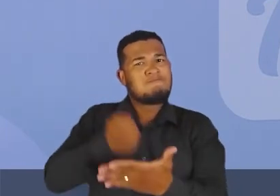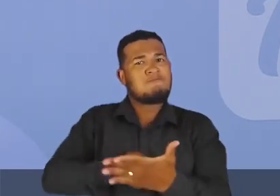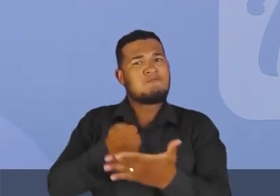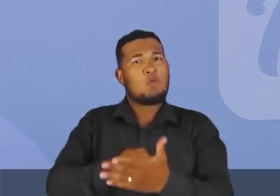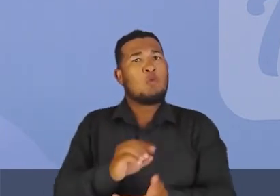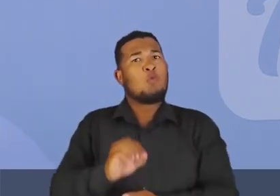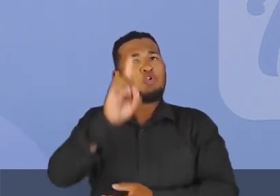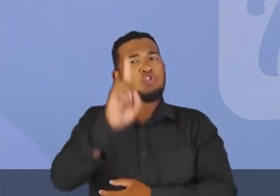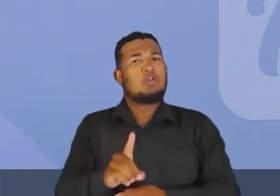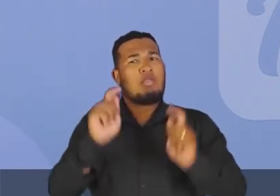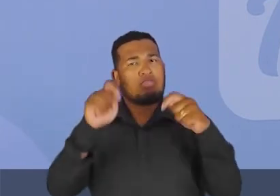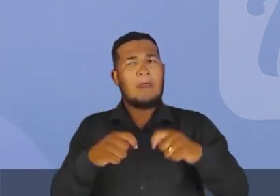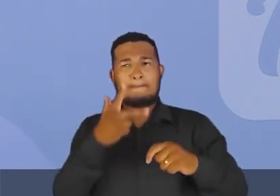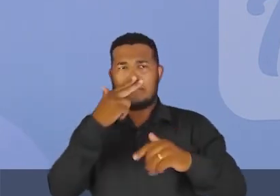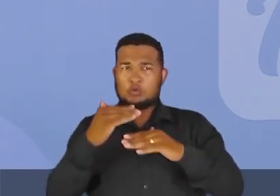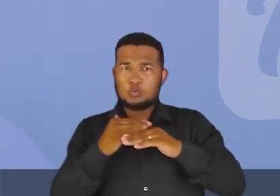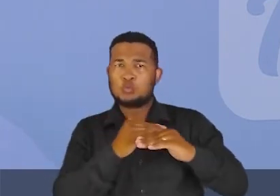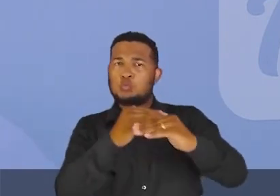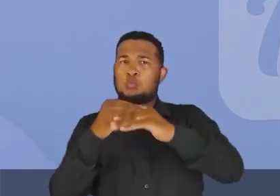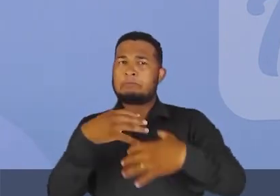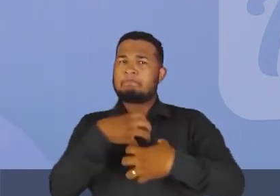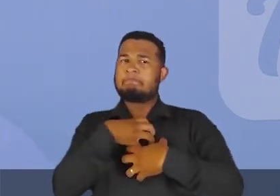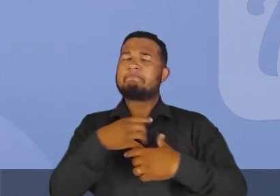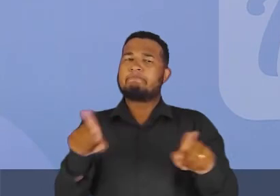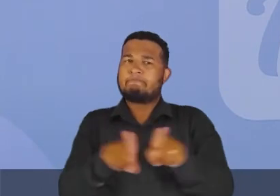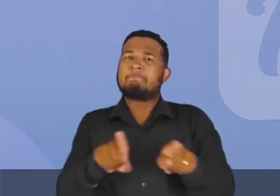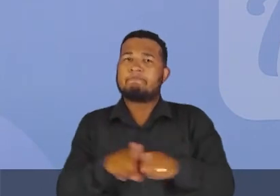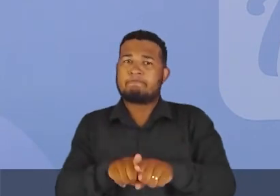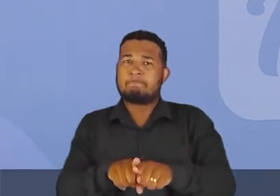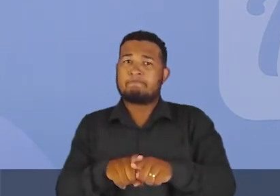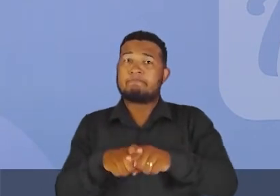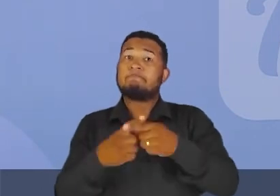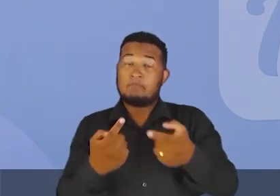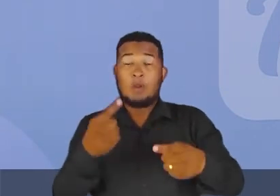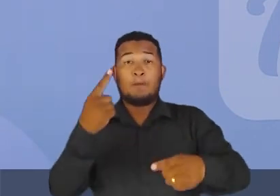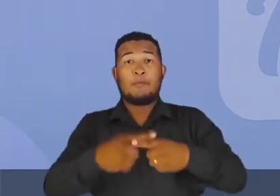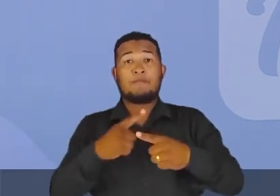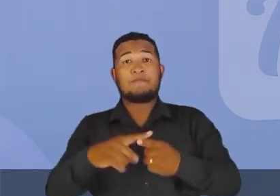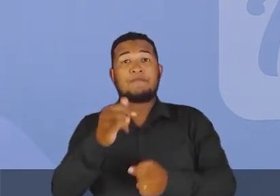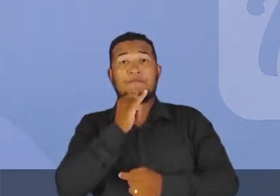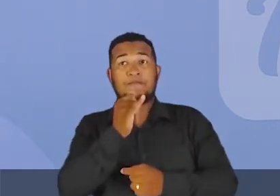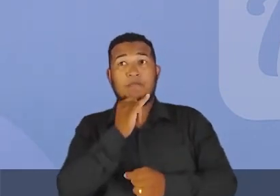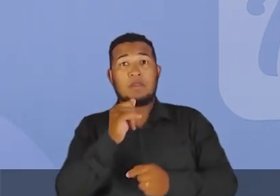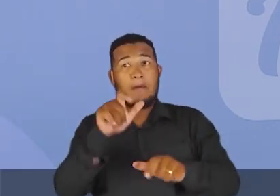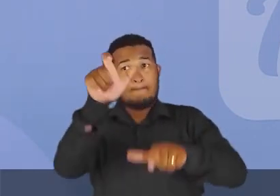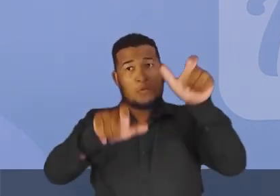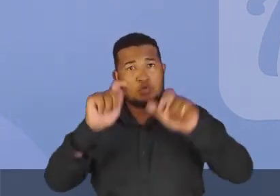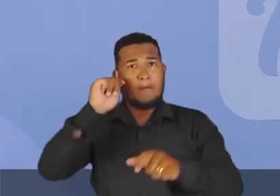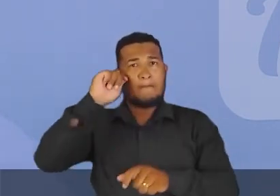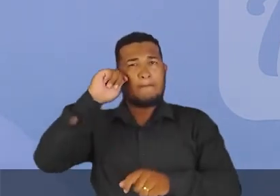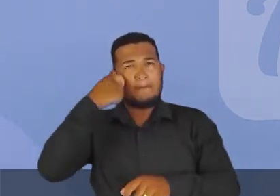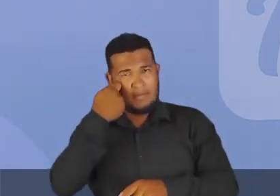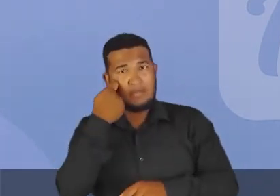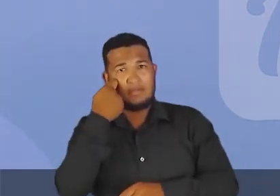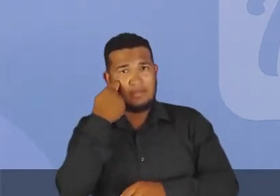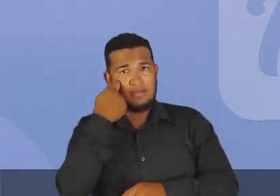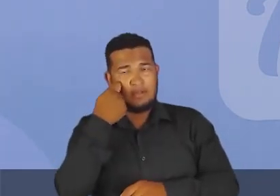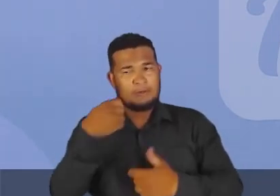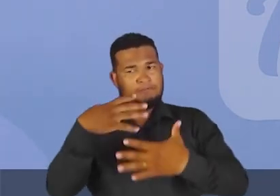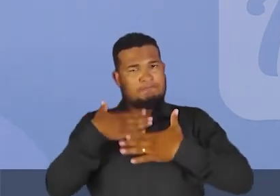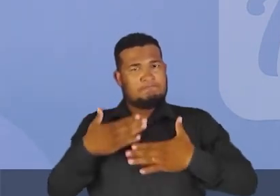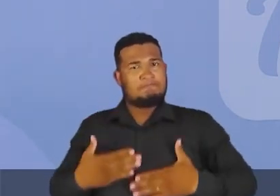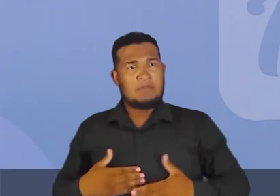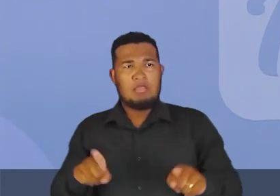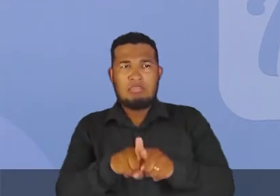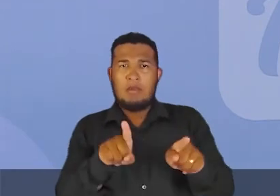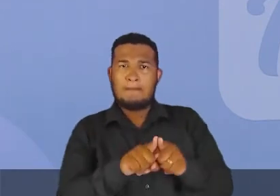ser tratado com igualdade? Por que os pretos, né, e